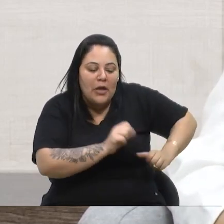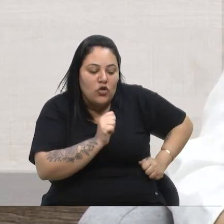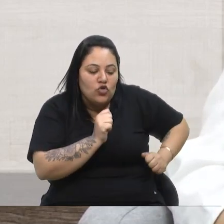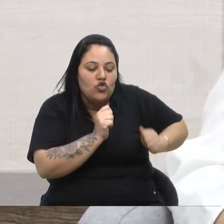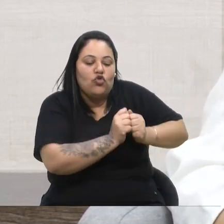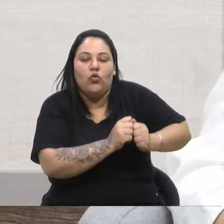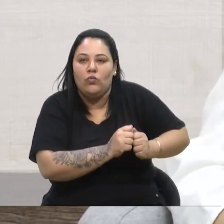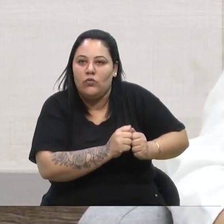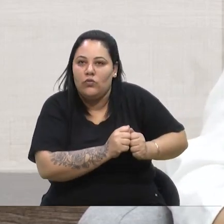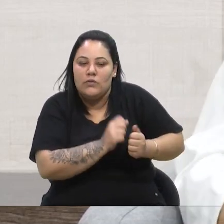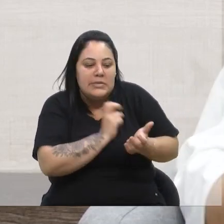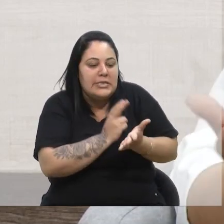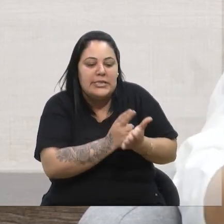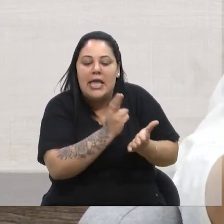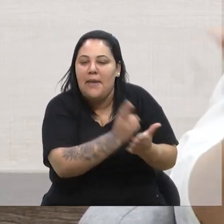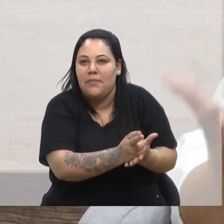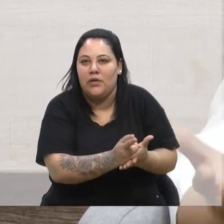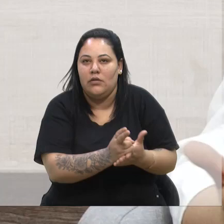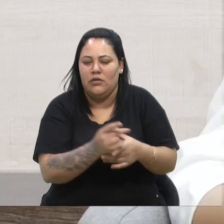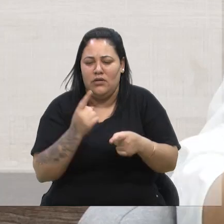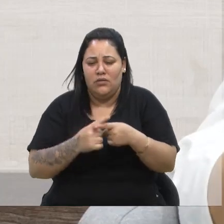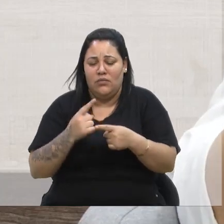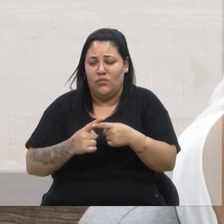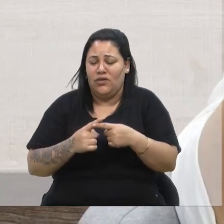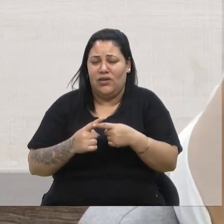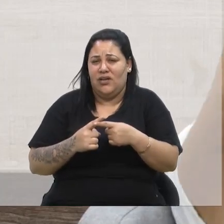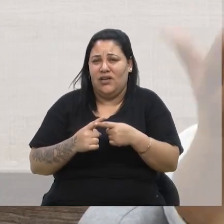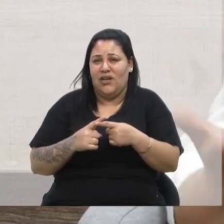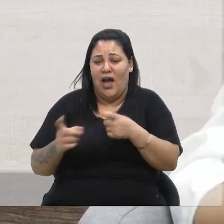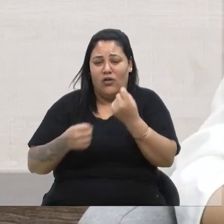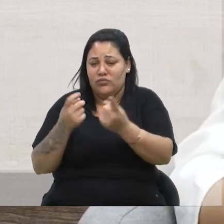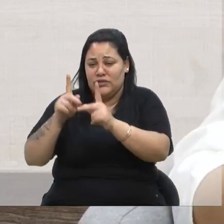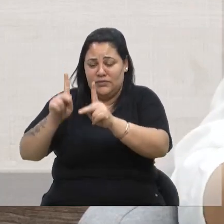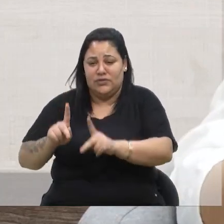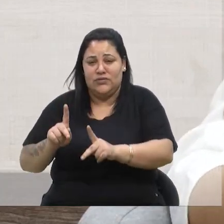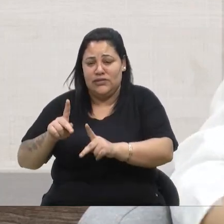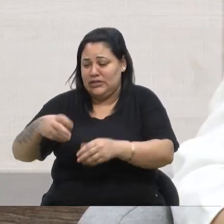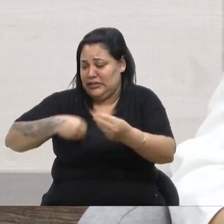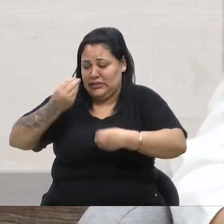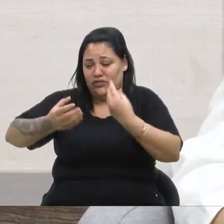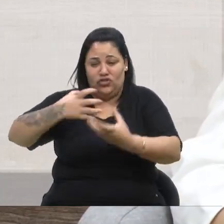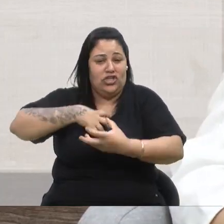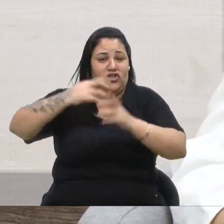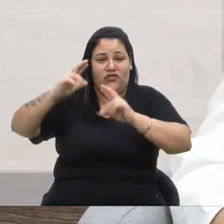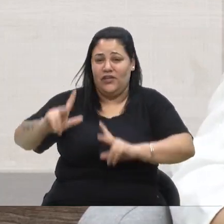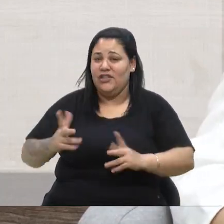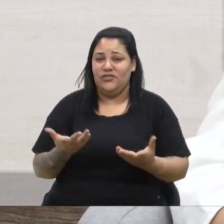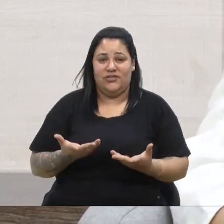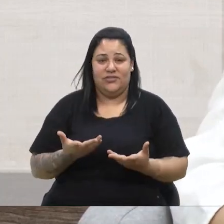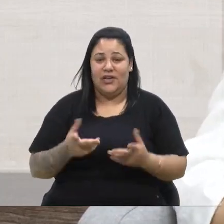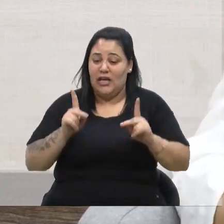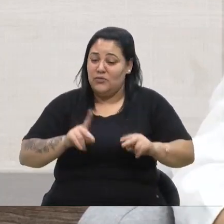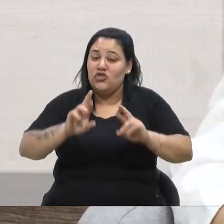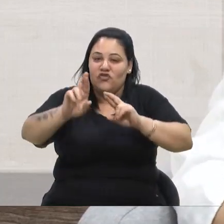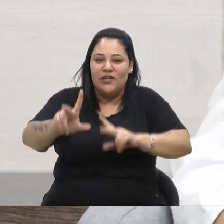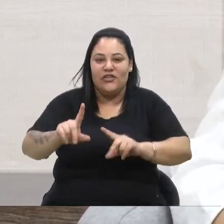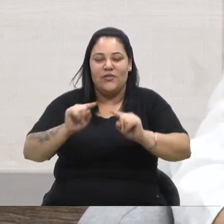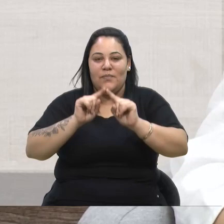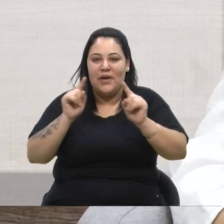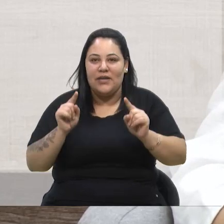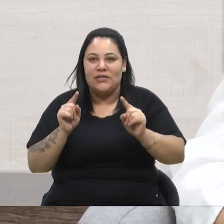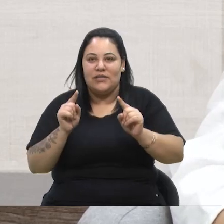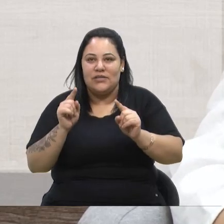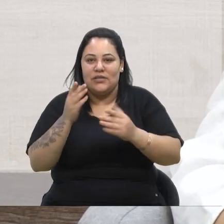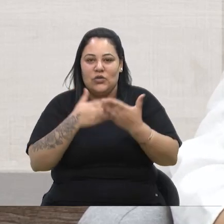sofrimento. Então, ok, não é todo mundo que sofre, não é todo mundo que sente, as pessoas não sentem da mesma forma, mas toda